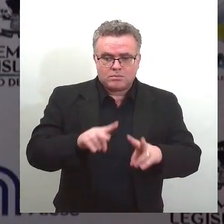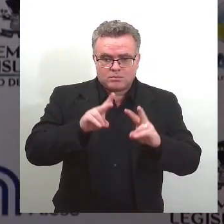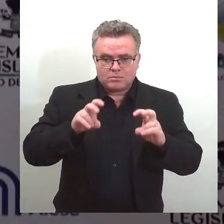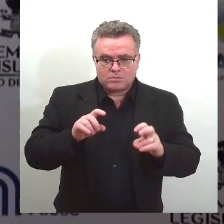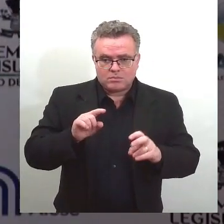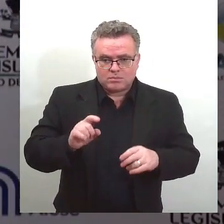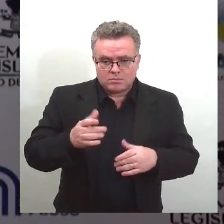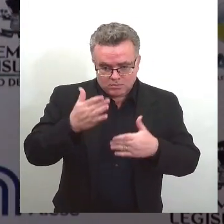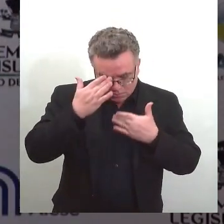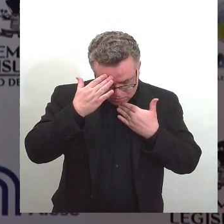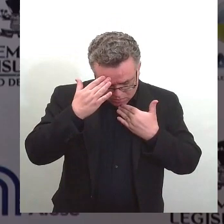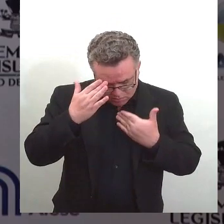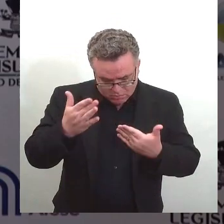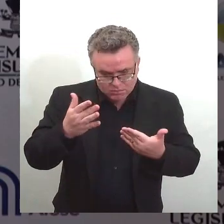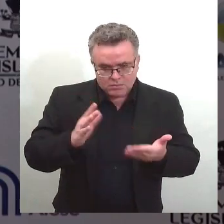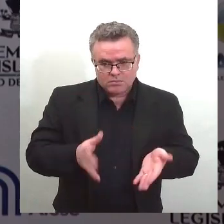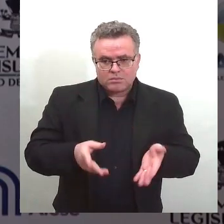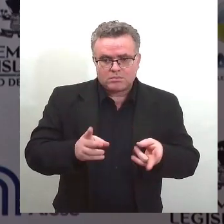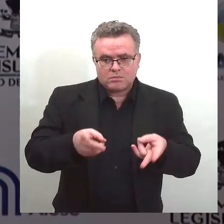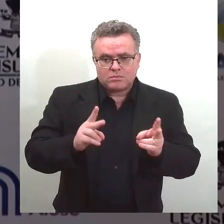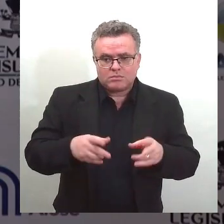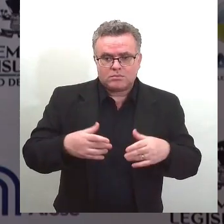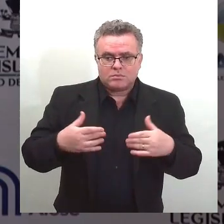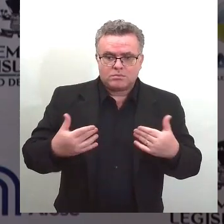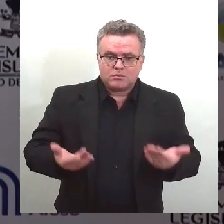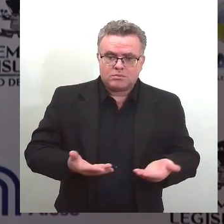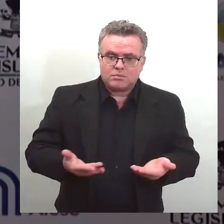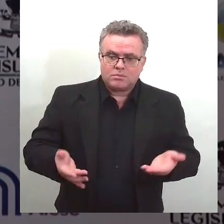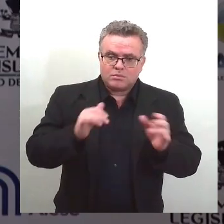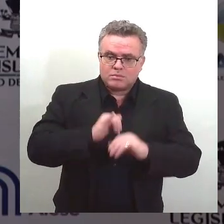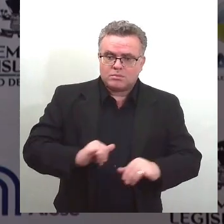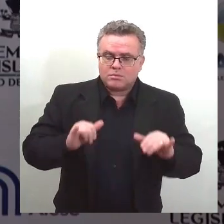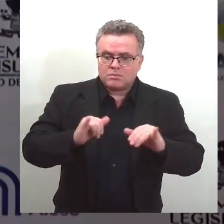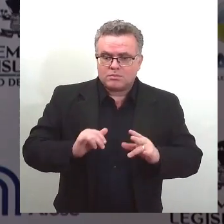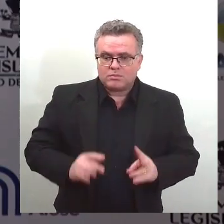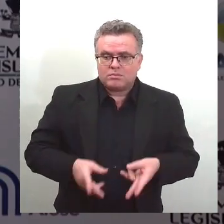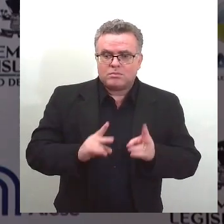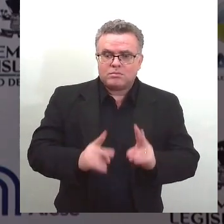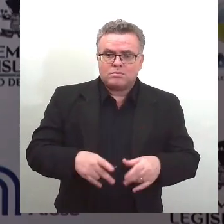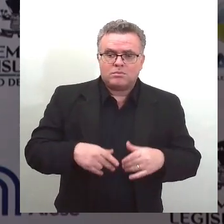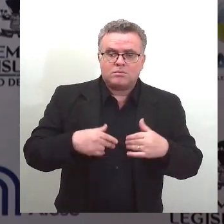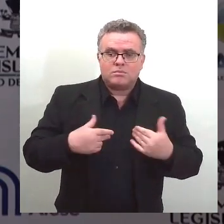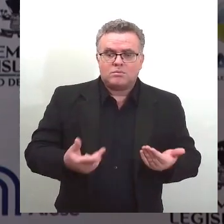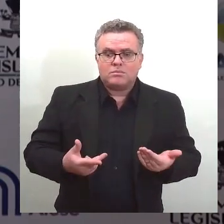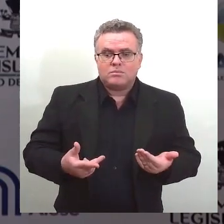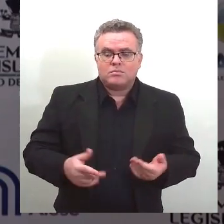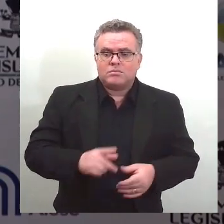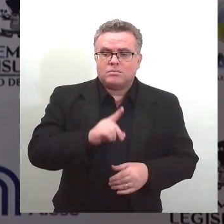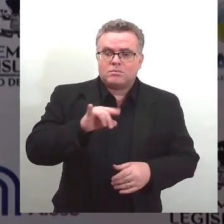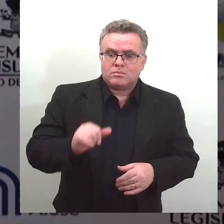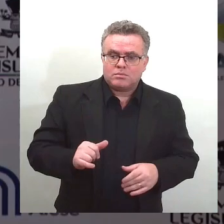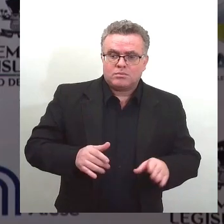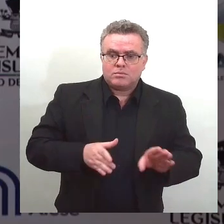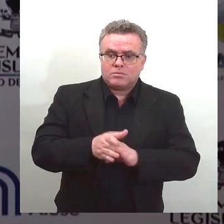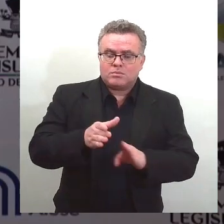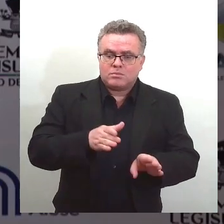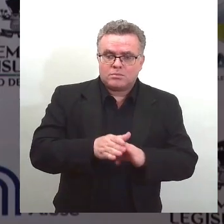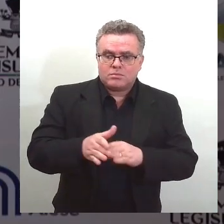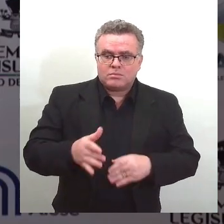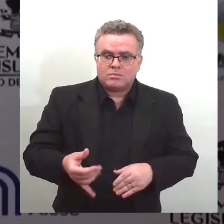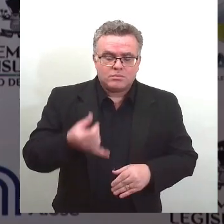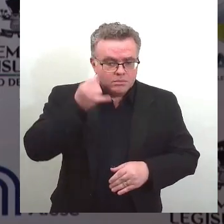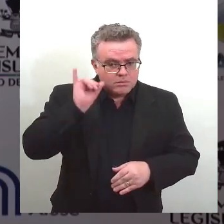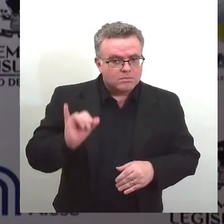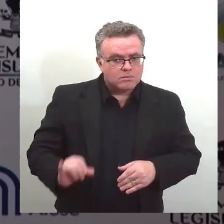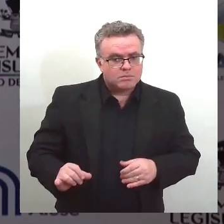nos atender. Sim, e hoje eu só queria ressaltar a fala que eu trouxe no grande, que é o dia de conscientização contra o uso de